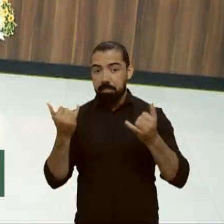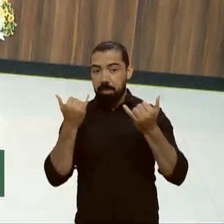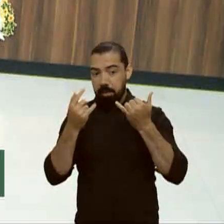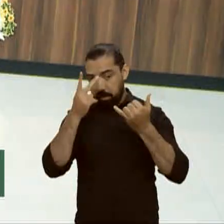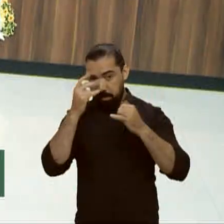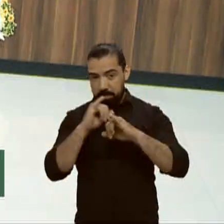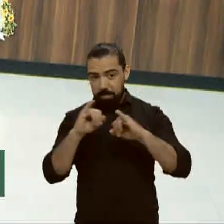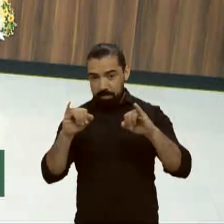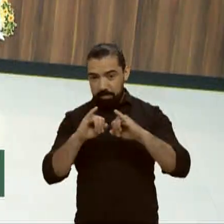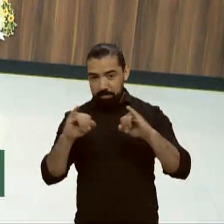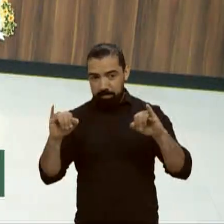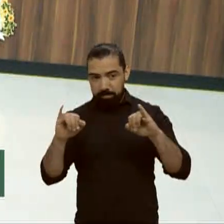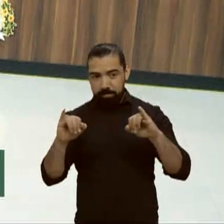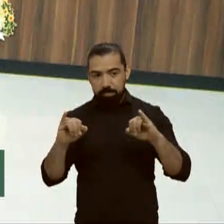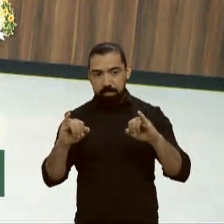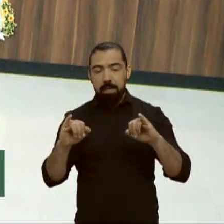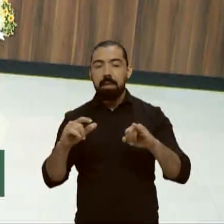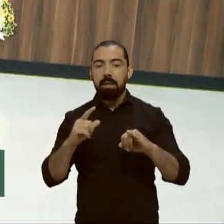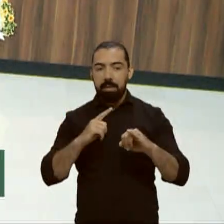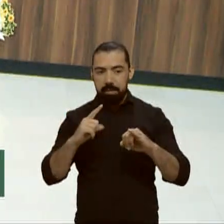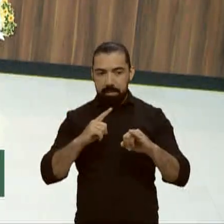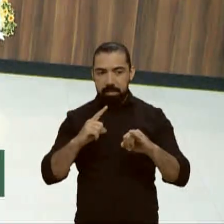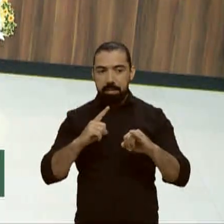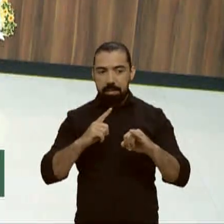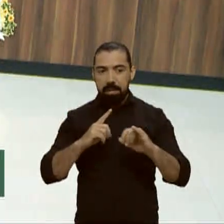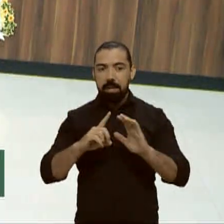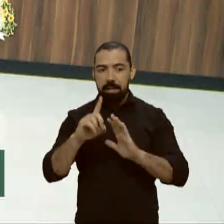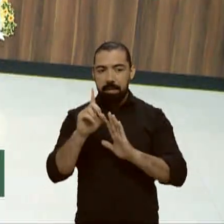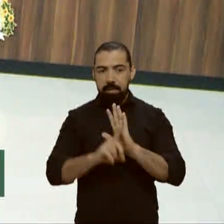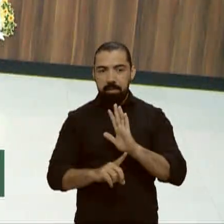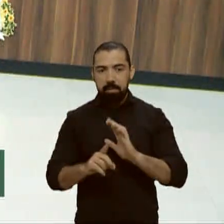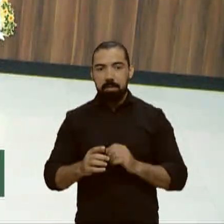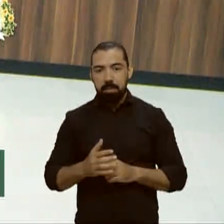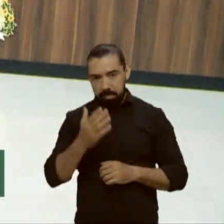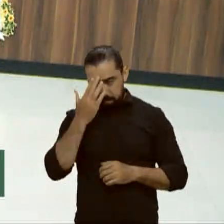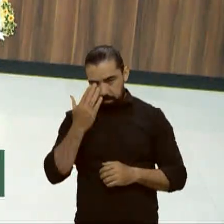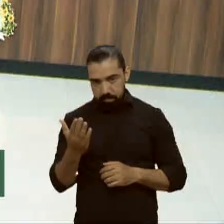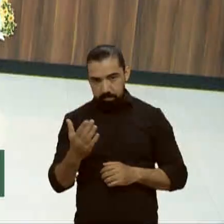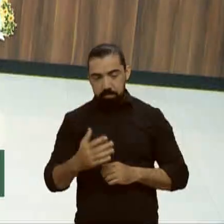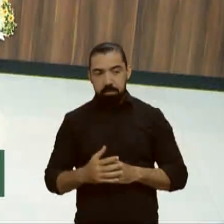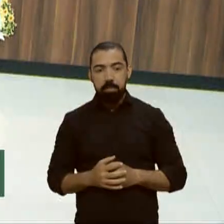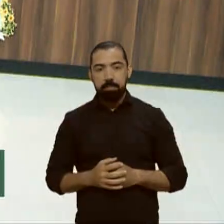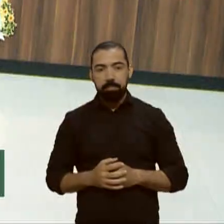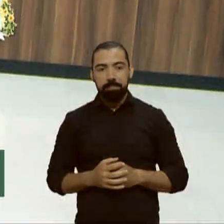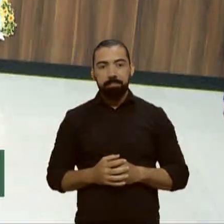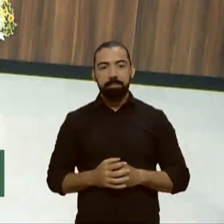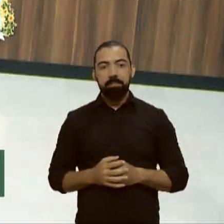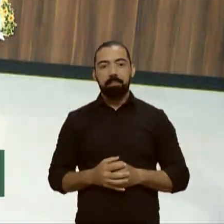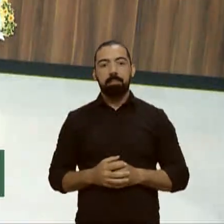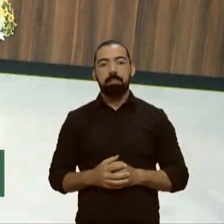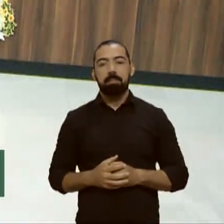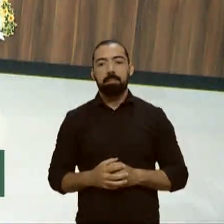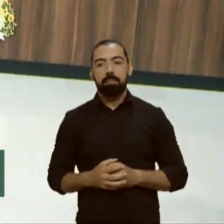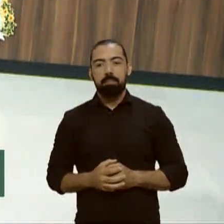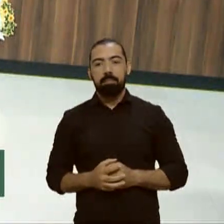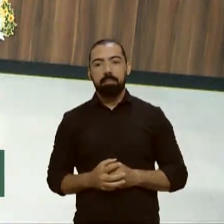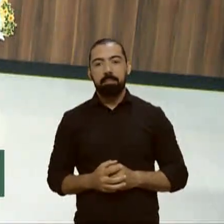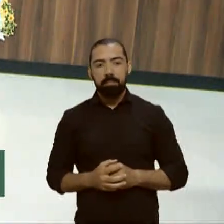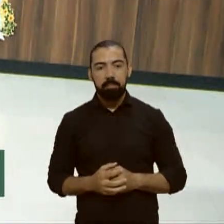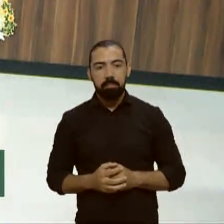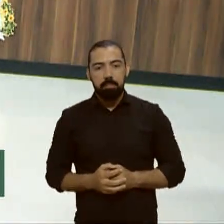a população, que elas têm direito à garantia que ela procura. Obrigado. Muito obrigado. Boa tarde. Obrigado, doutor. Boa tarde.